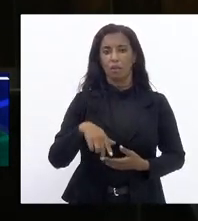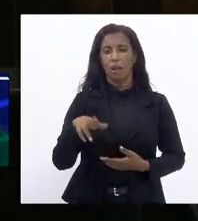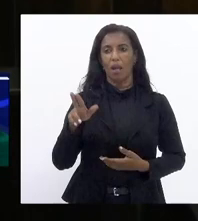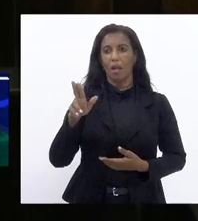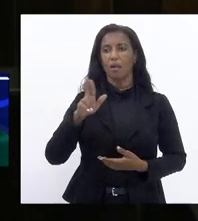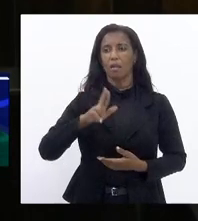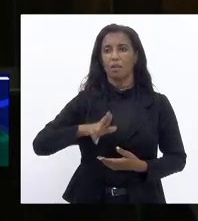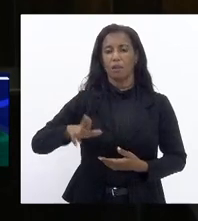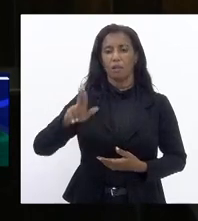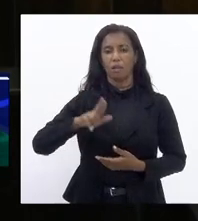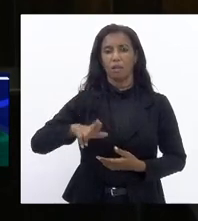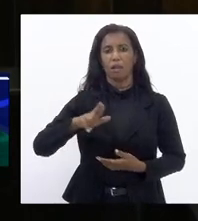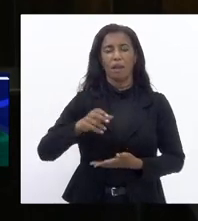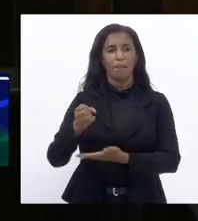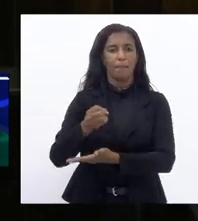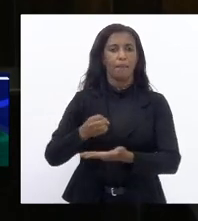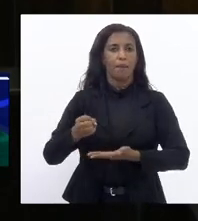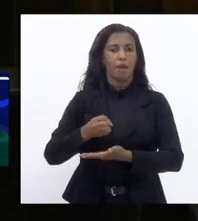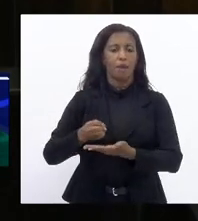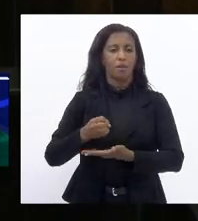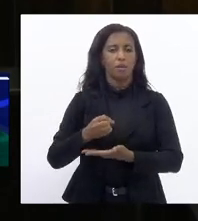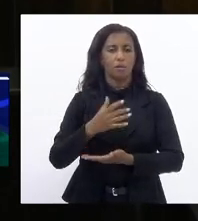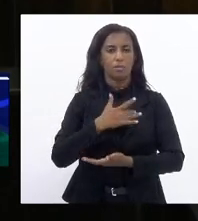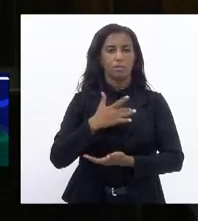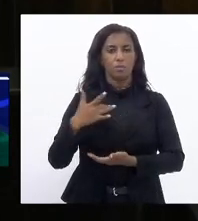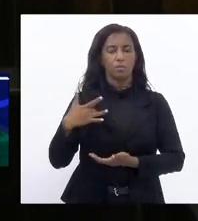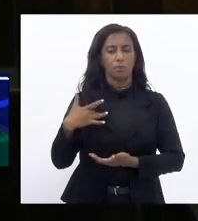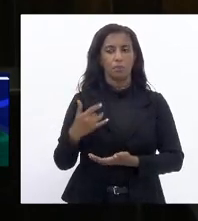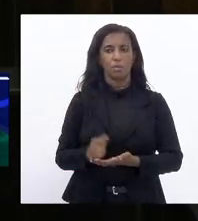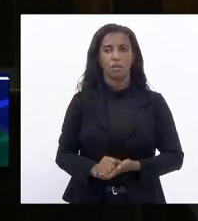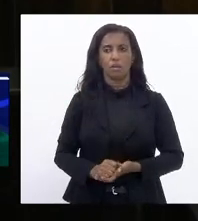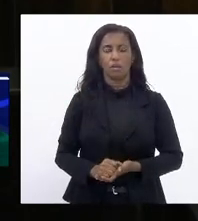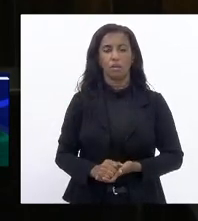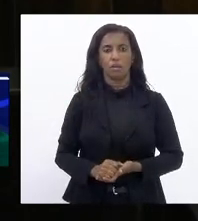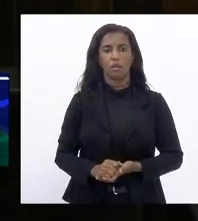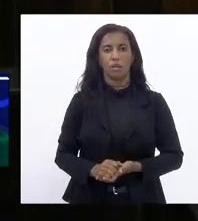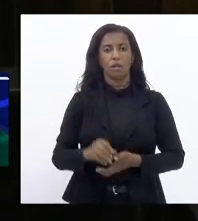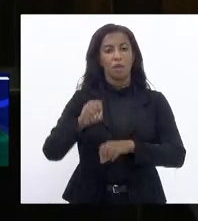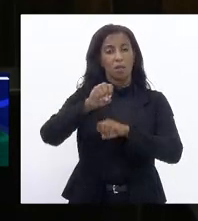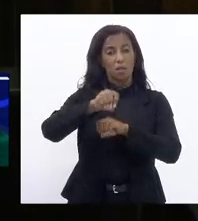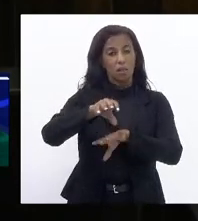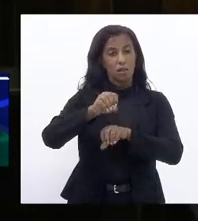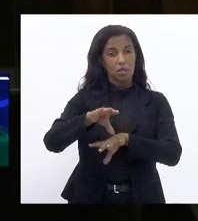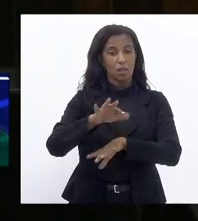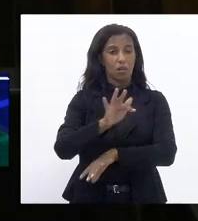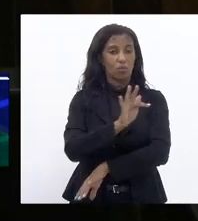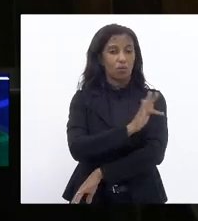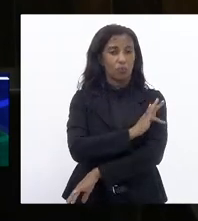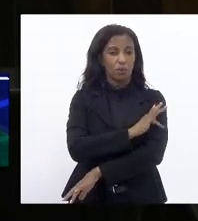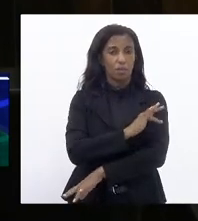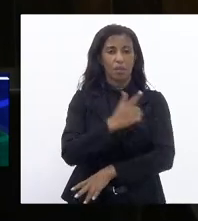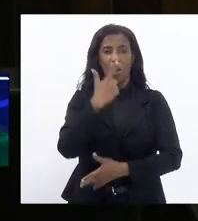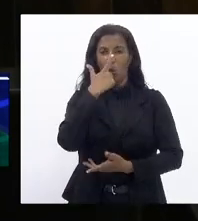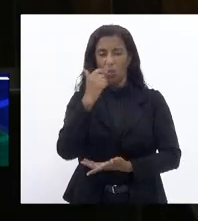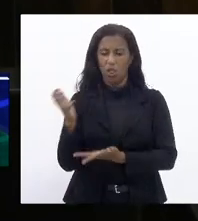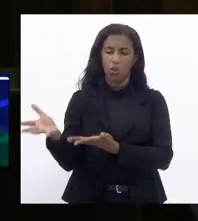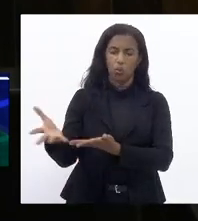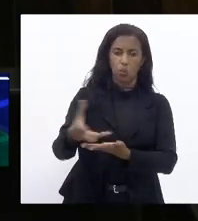tratamento básico de saúde, educação do ensino fundamental, coleta de lixo e etc. e etc.